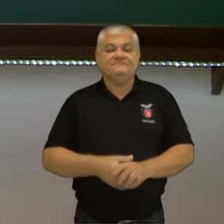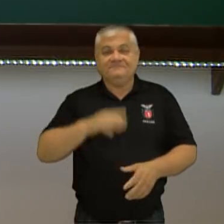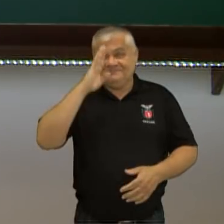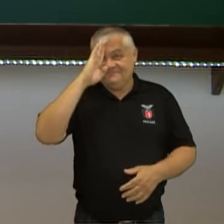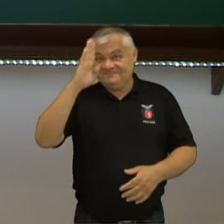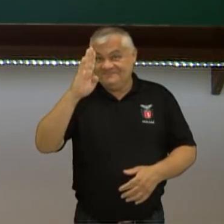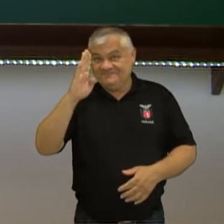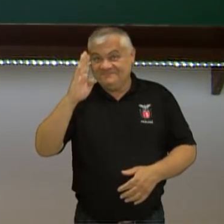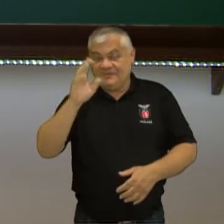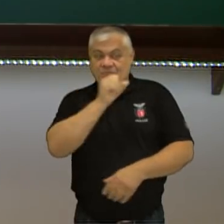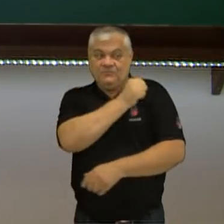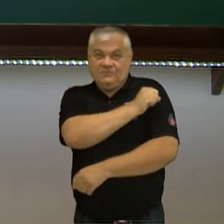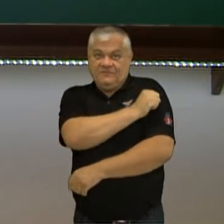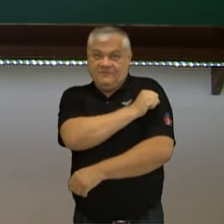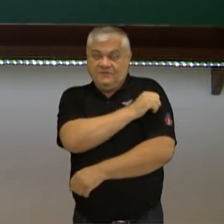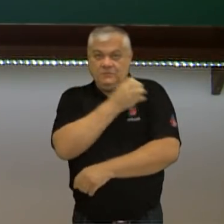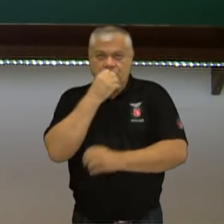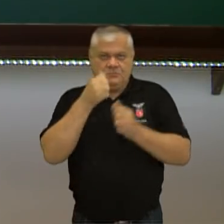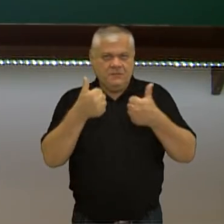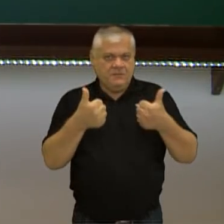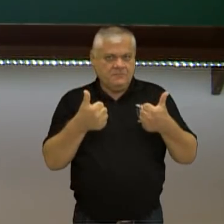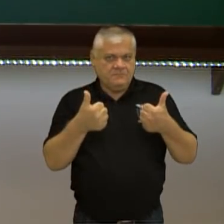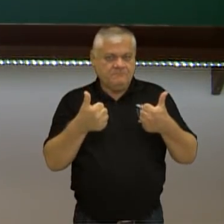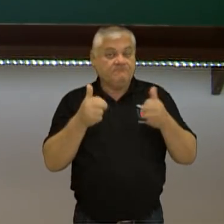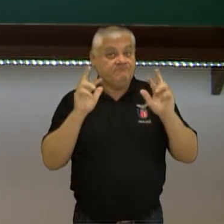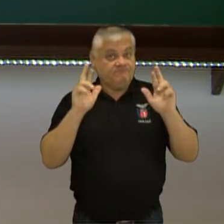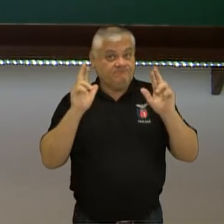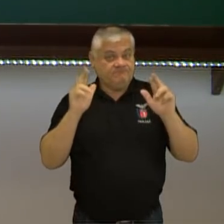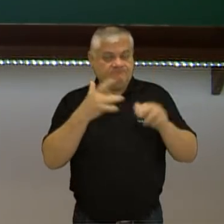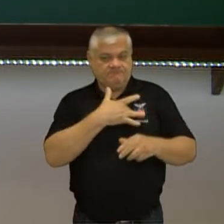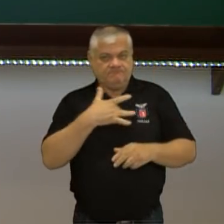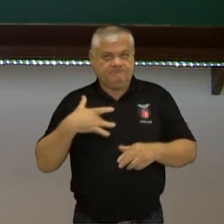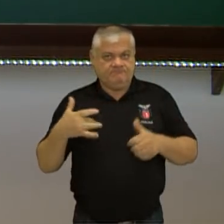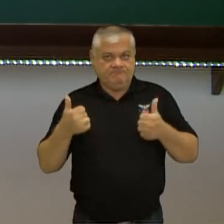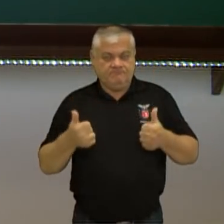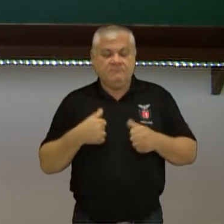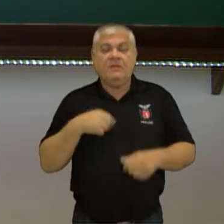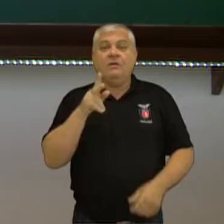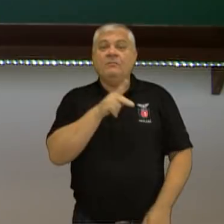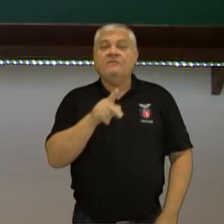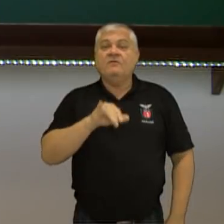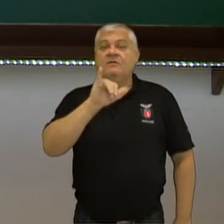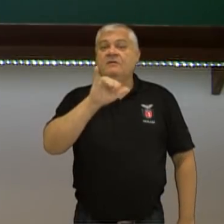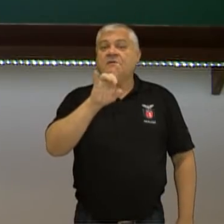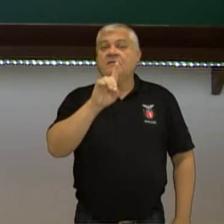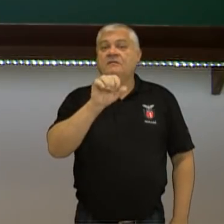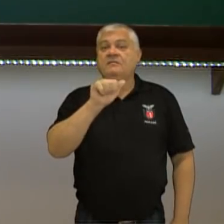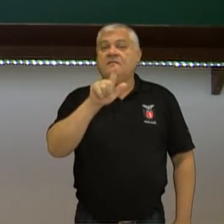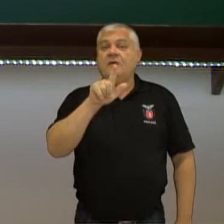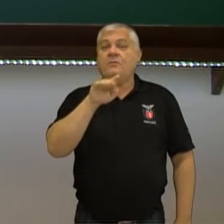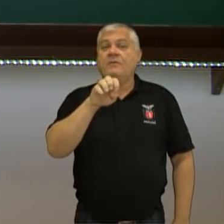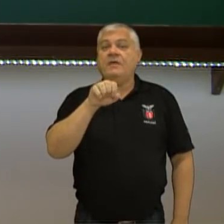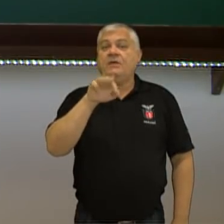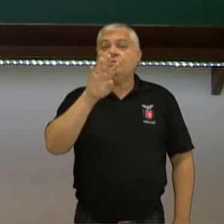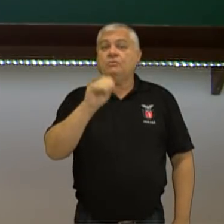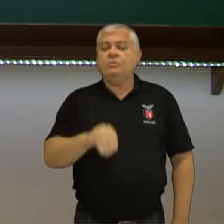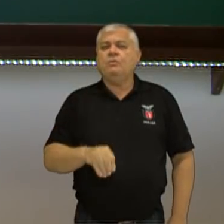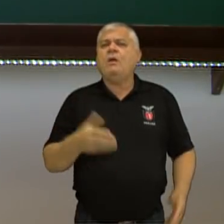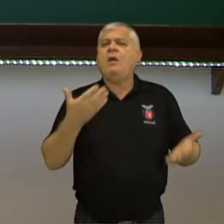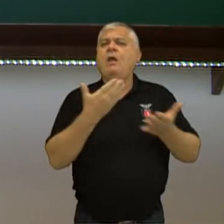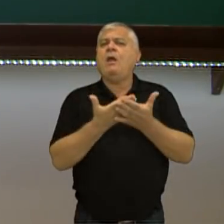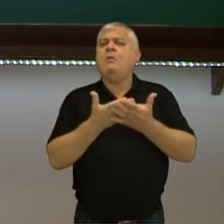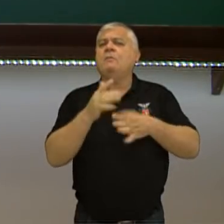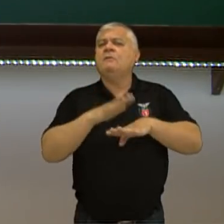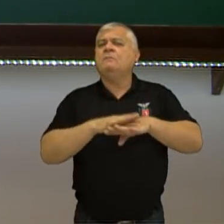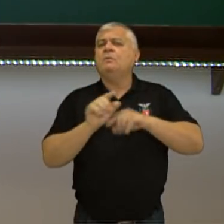E aí, pessoal do oitavo ano, tudo bem com vocês? Espero que estejam todos bem. Aqui é o professor Hidalberto e vamos ver o que nós temos nessa aula de